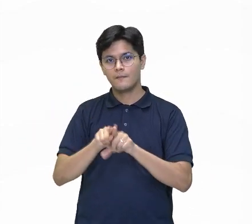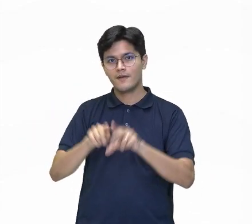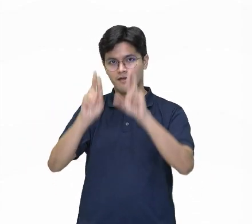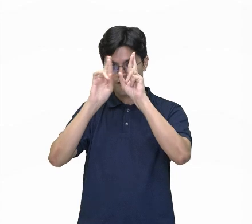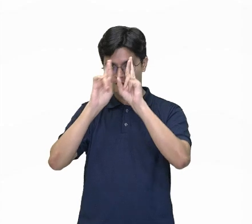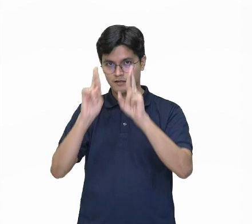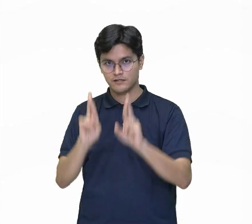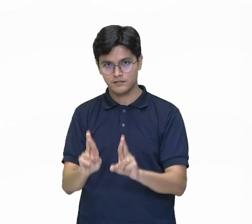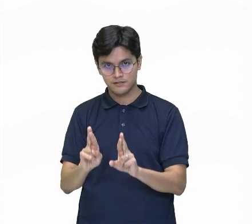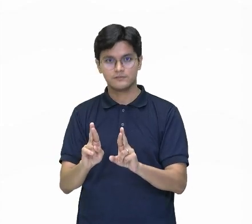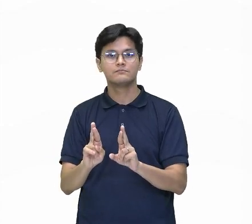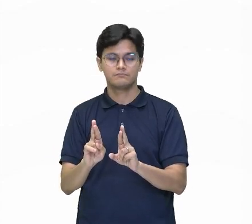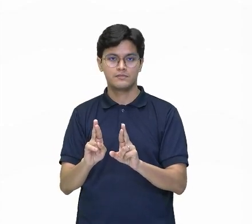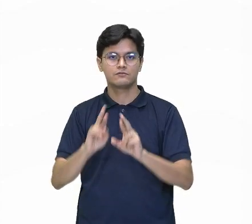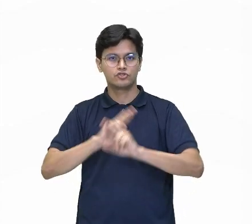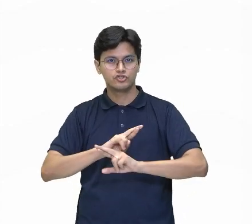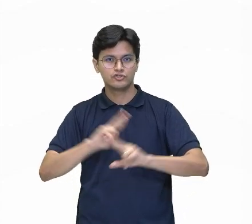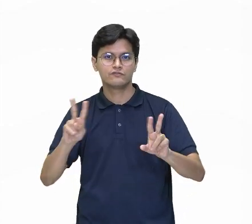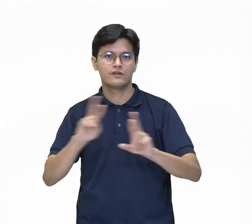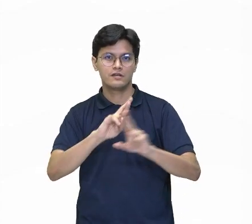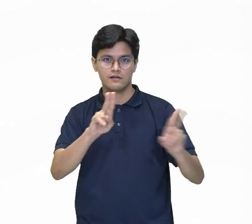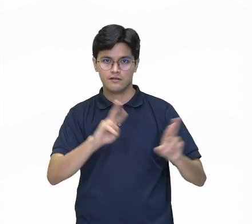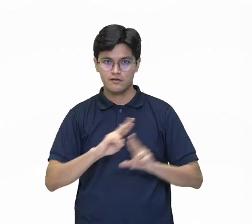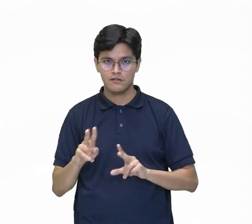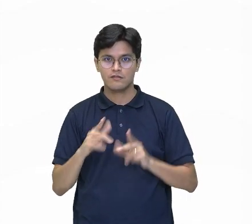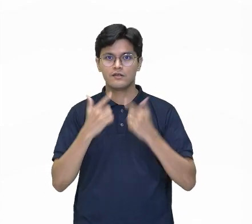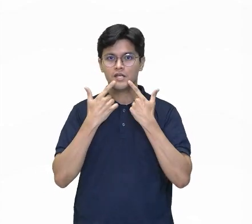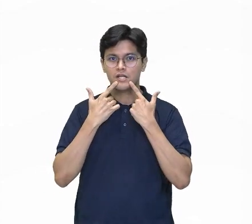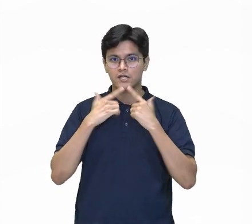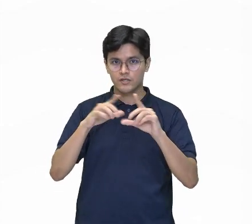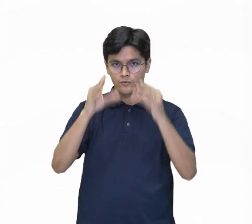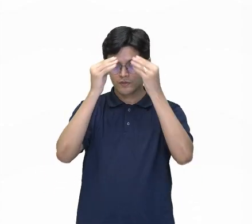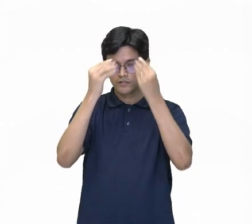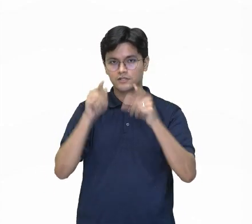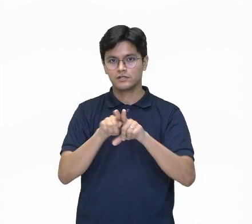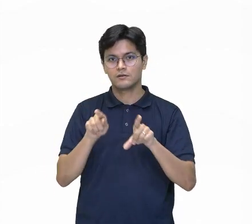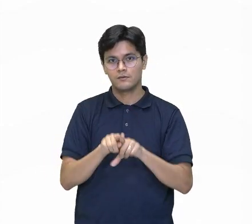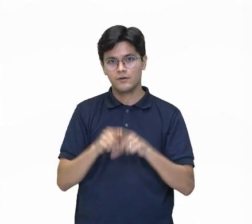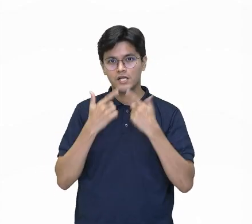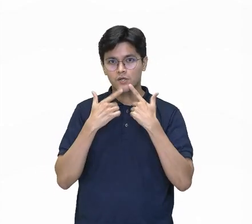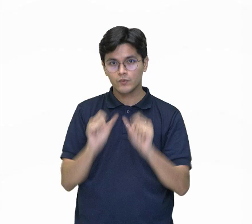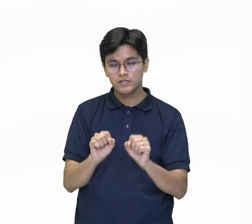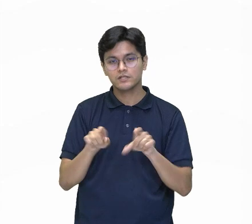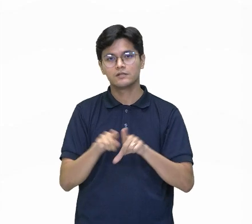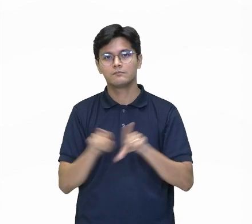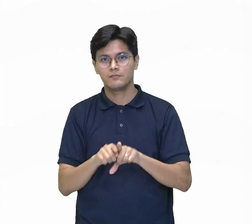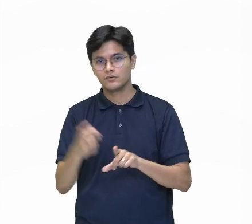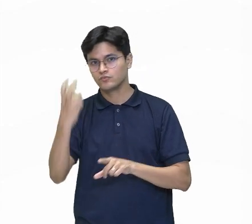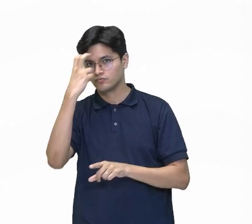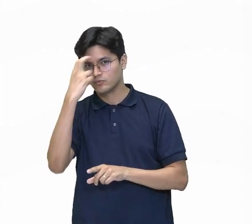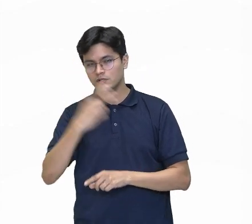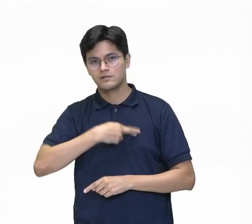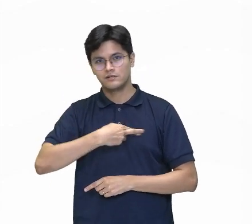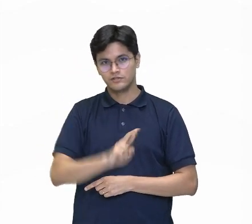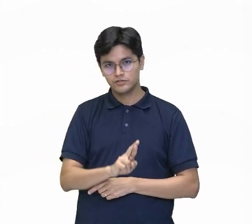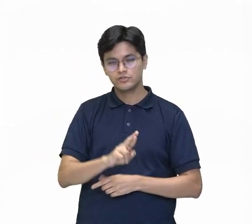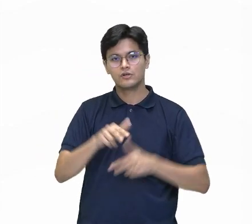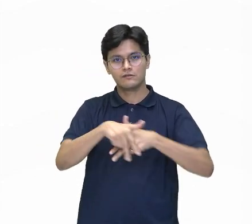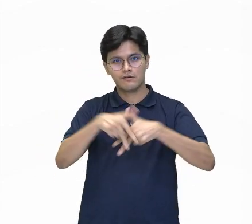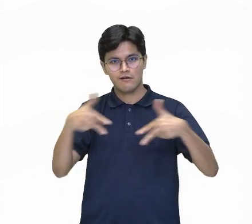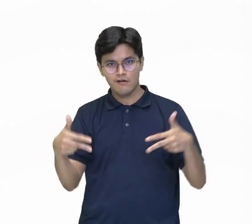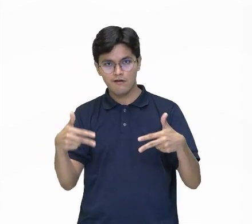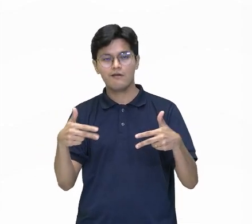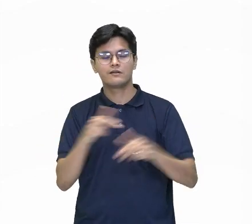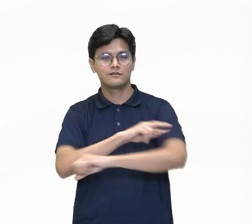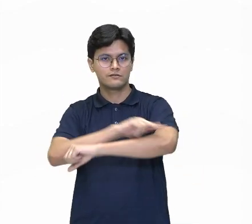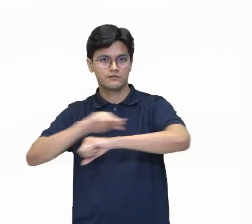às diferenças linguísticas, culturais, religiosas, étnico-raciais, de gênero, tendo